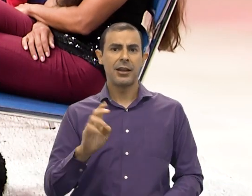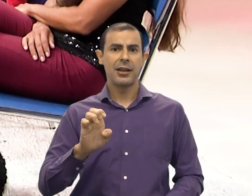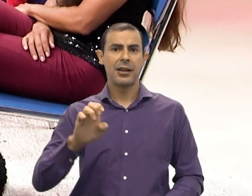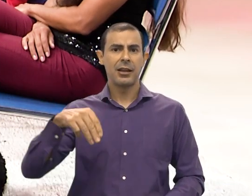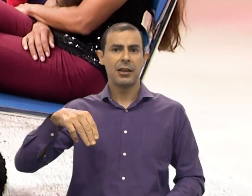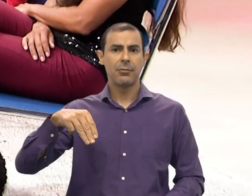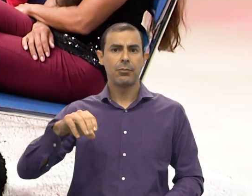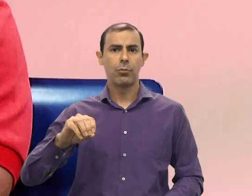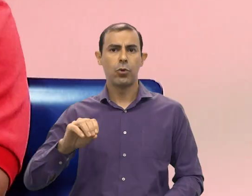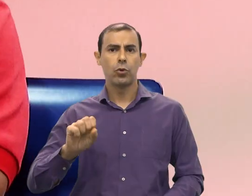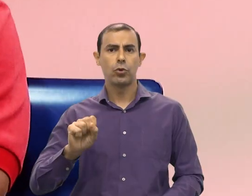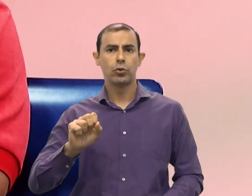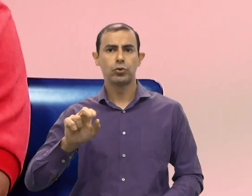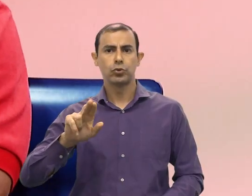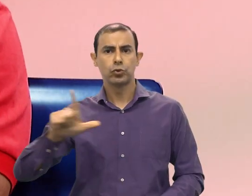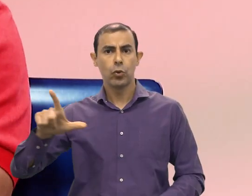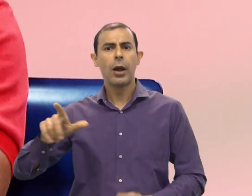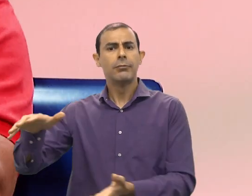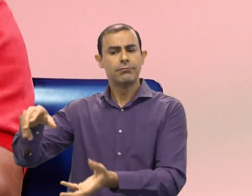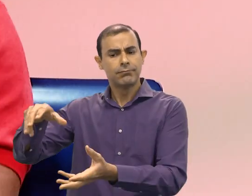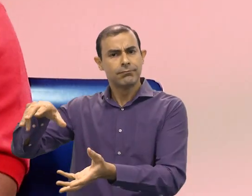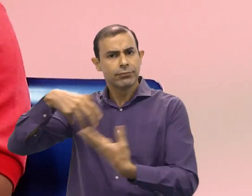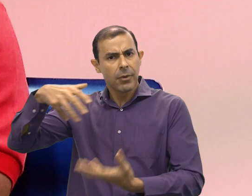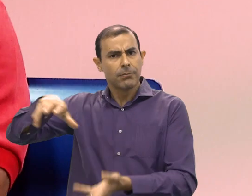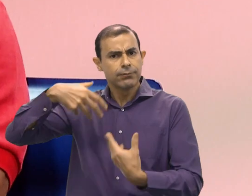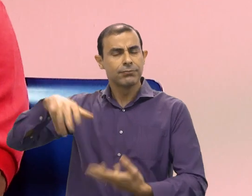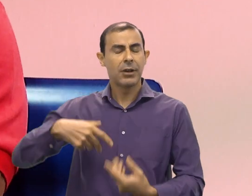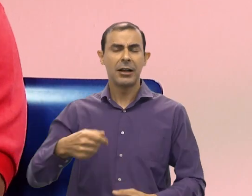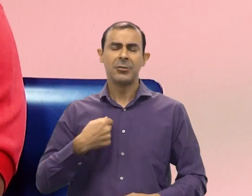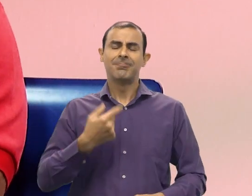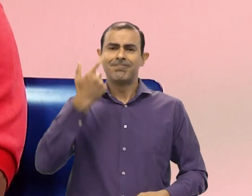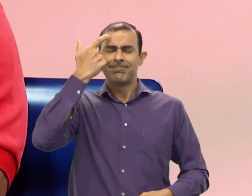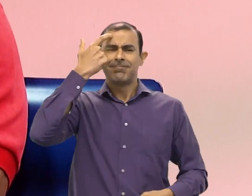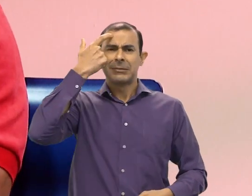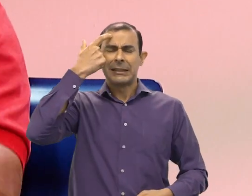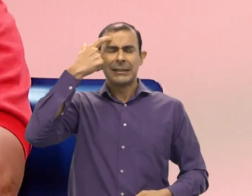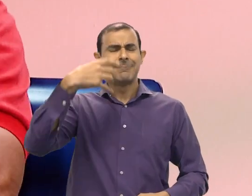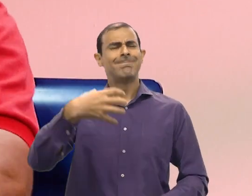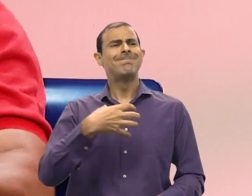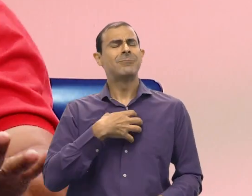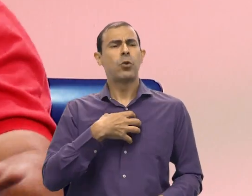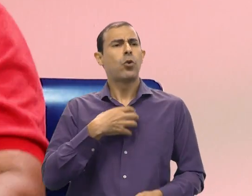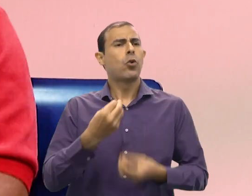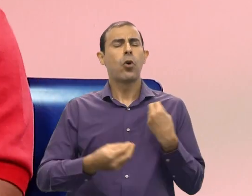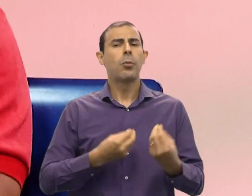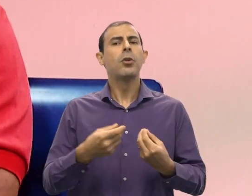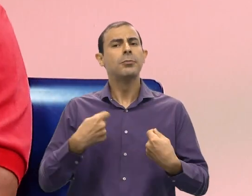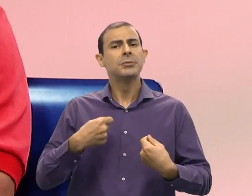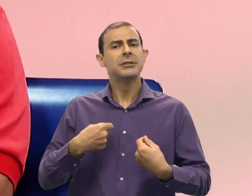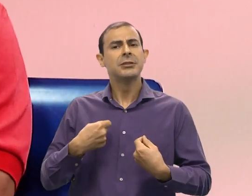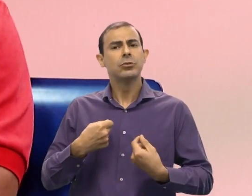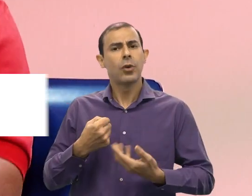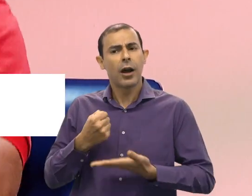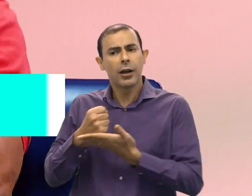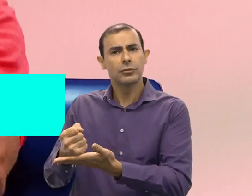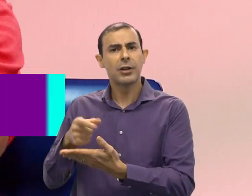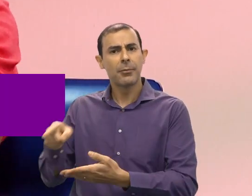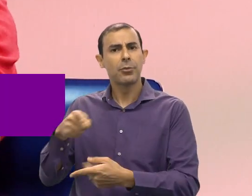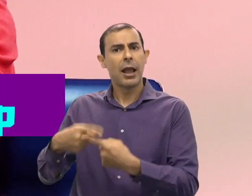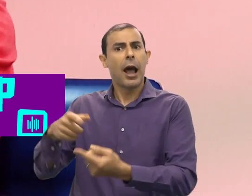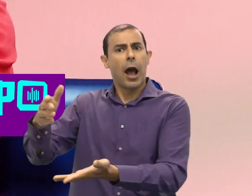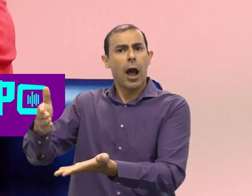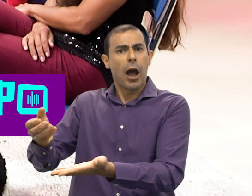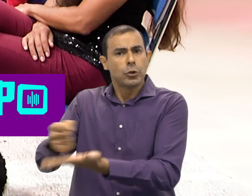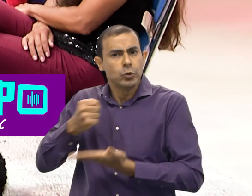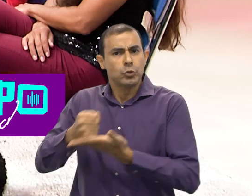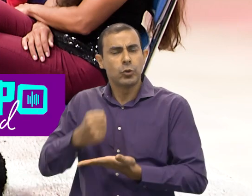alegria e sempre com muita intensidade. Eu tenho que retribuir esse gesto de carinho, independentemente do tempo que eu tenho de vida. E fundei o